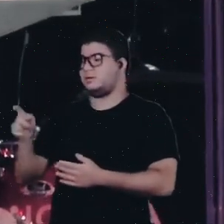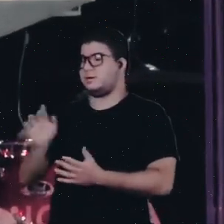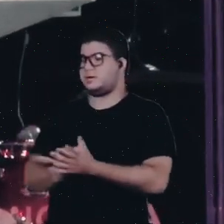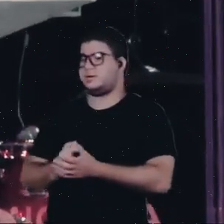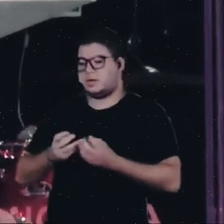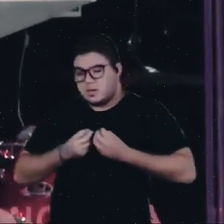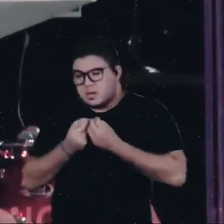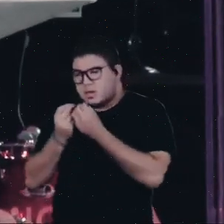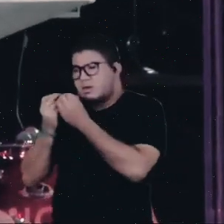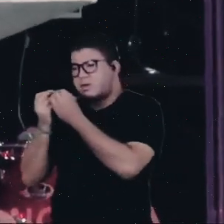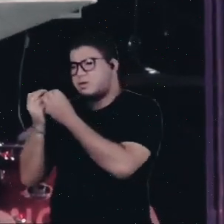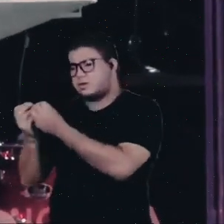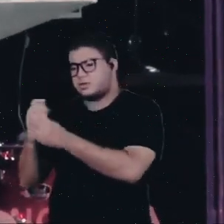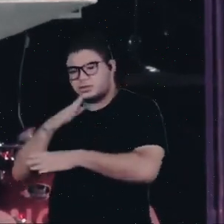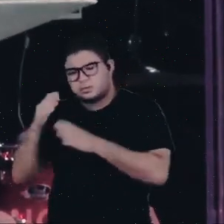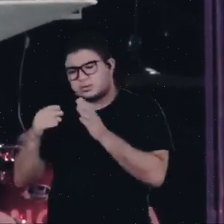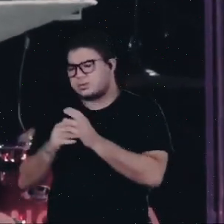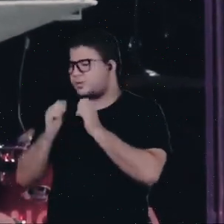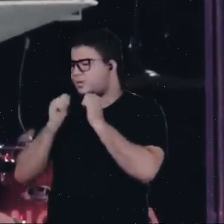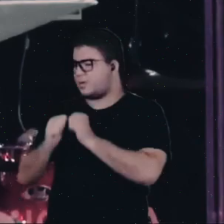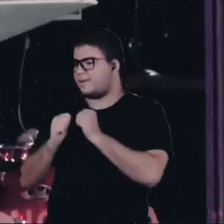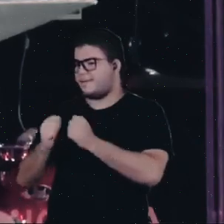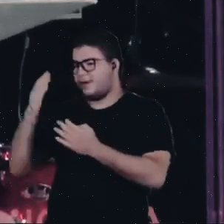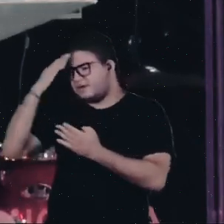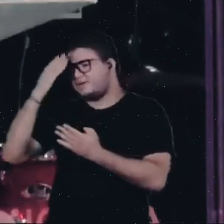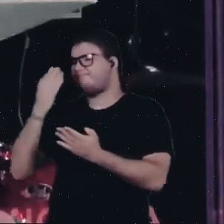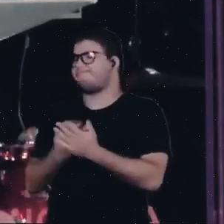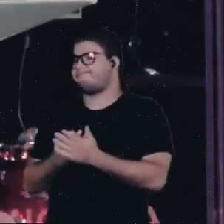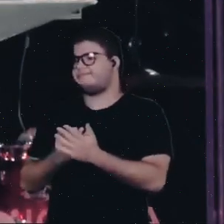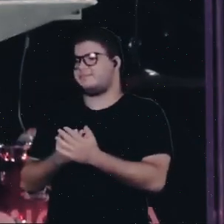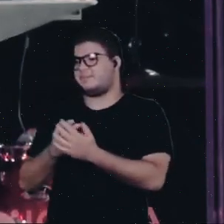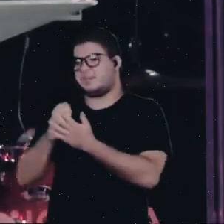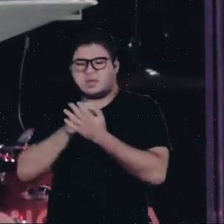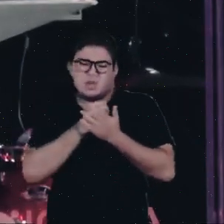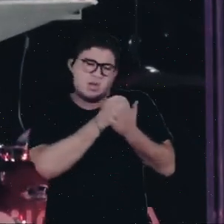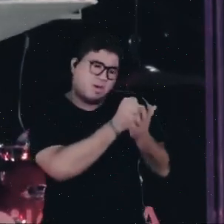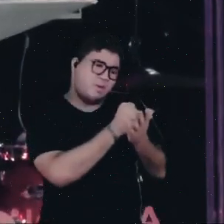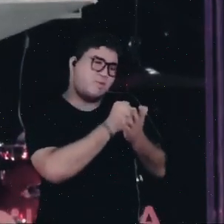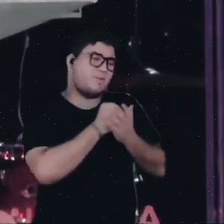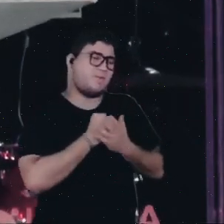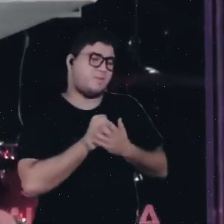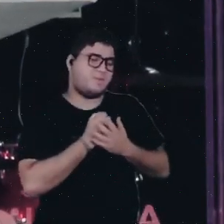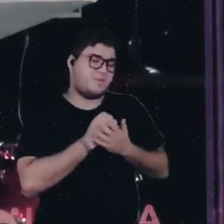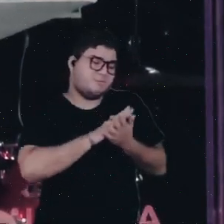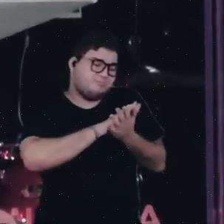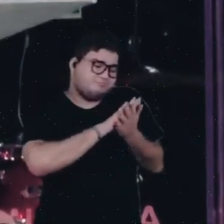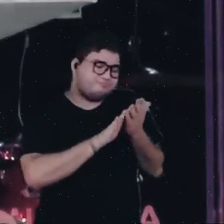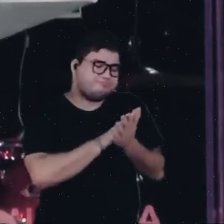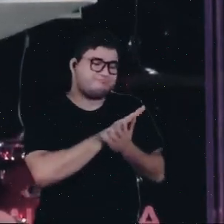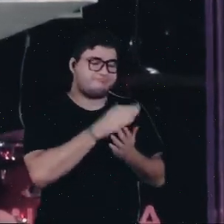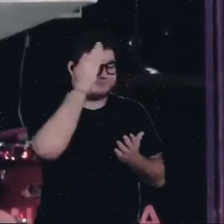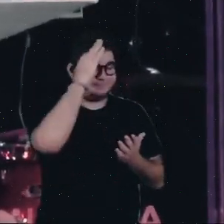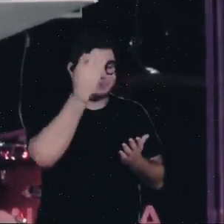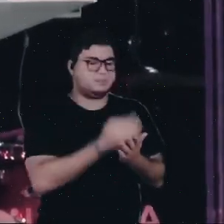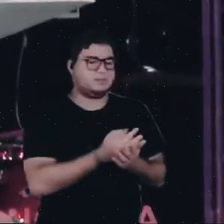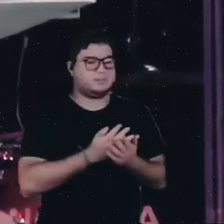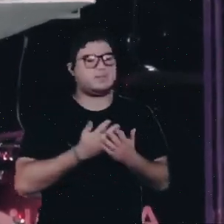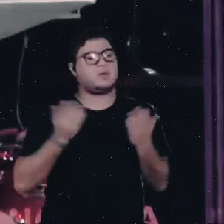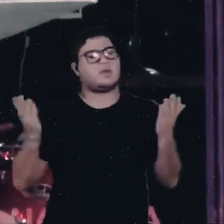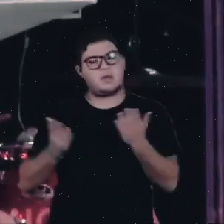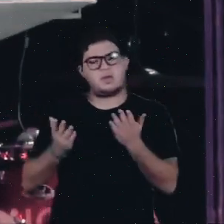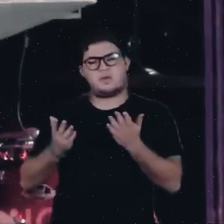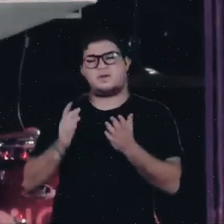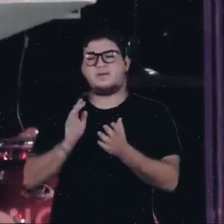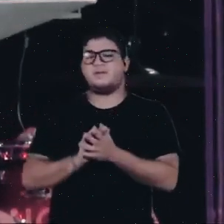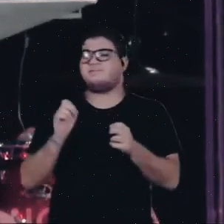você crê, tudo é possível ao que crê. Aí é quando ele diz assim: ajuda-me na minha falta de fé. Aí Deus vai lá e diz: agora vai, vou